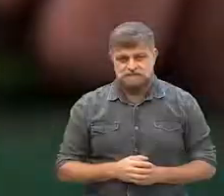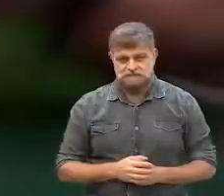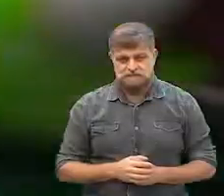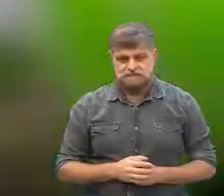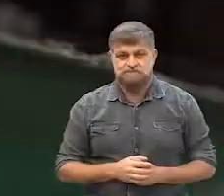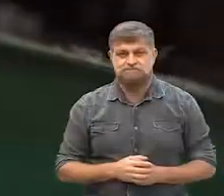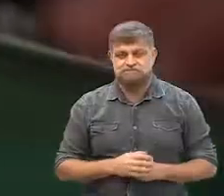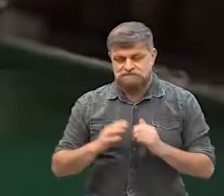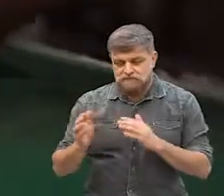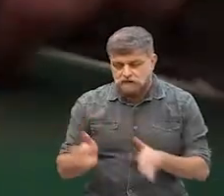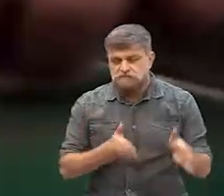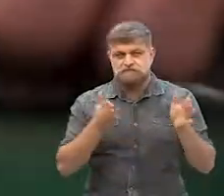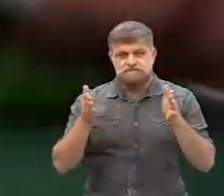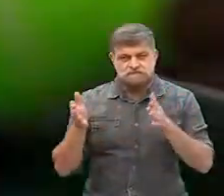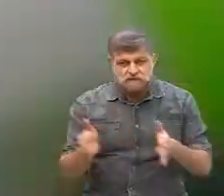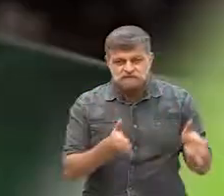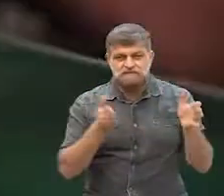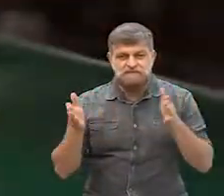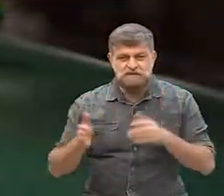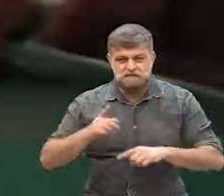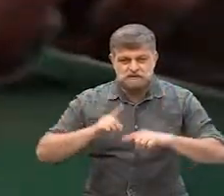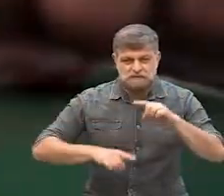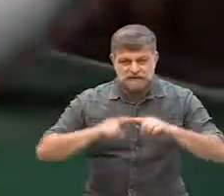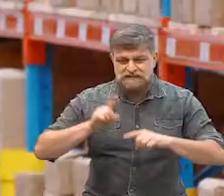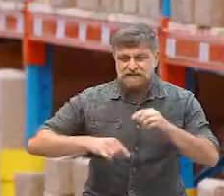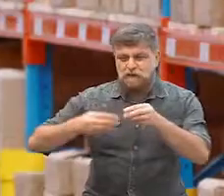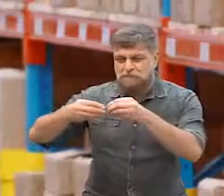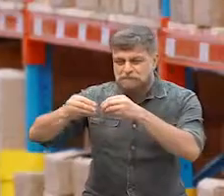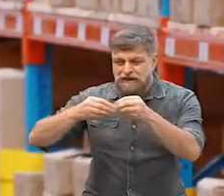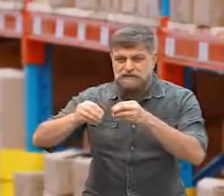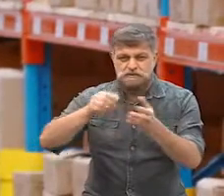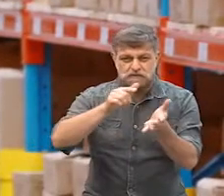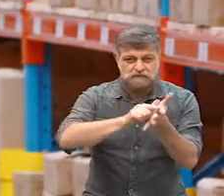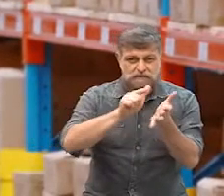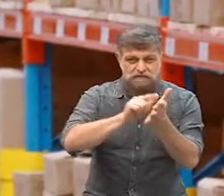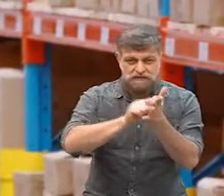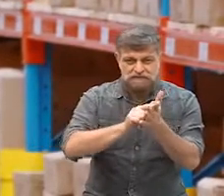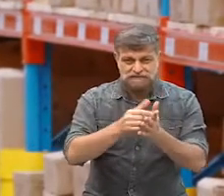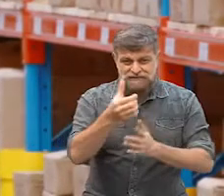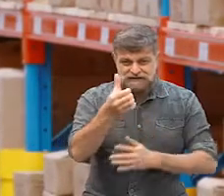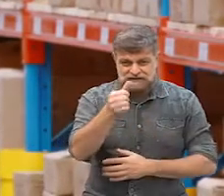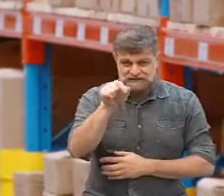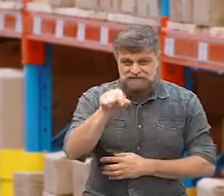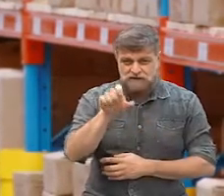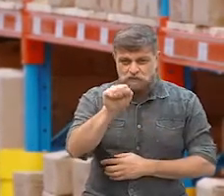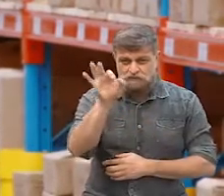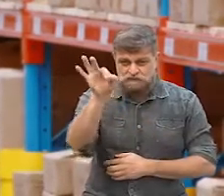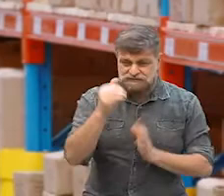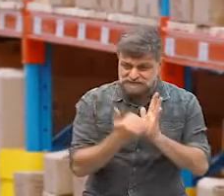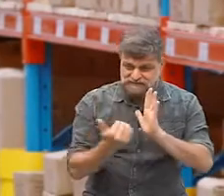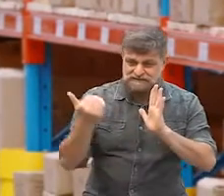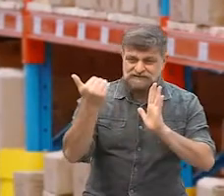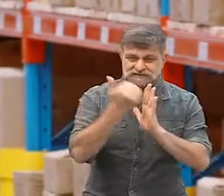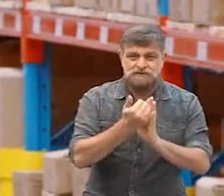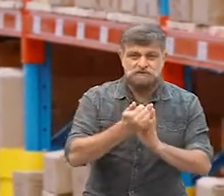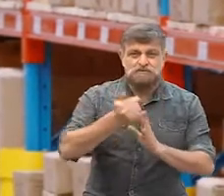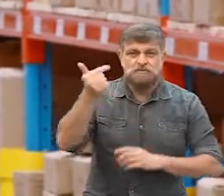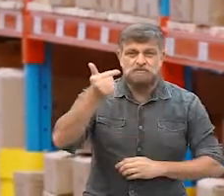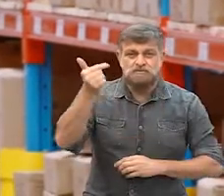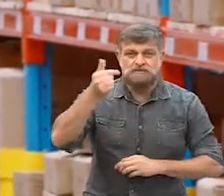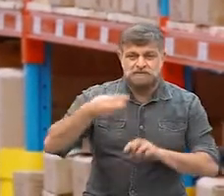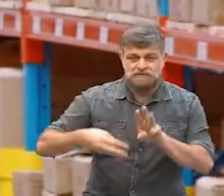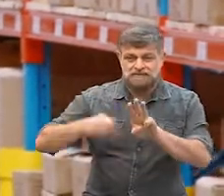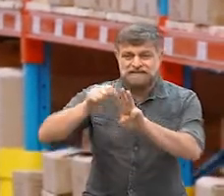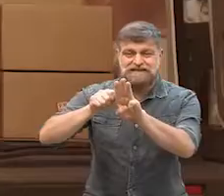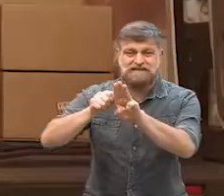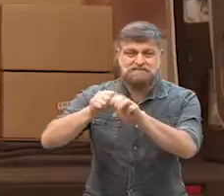A produção física de embalagens cresceu 6,8% no segundo trimestre de 2021,